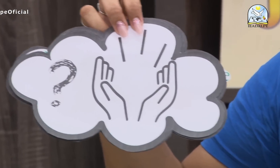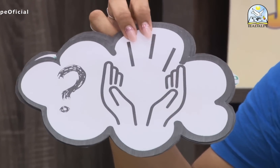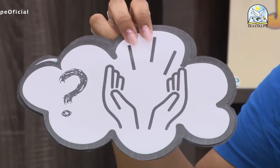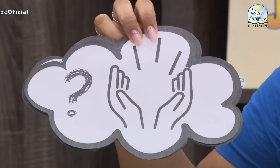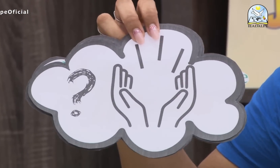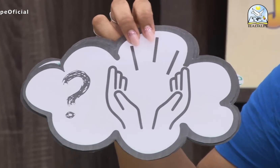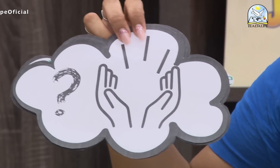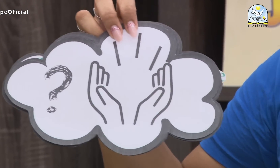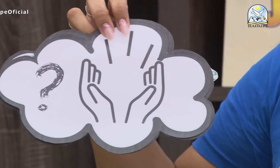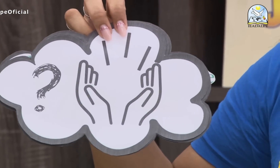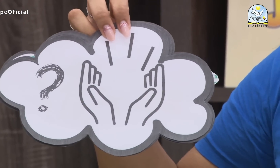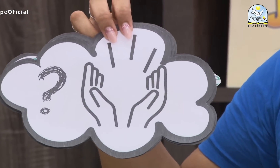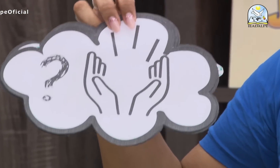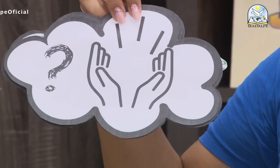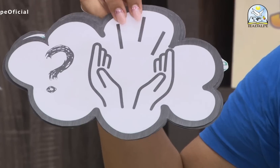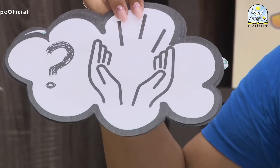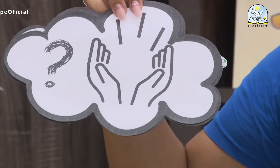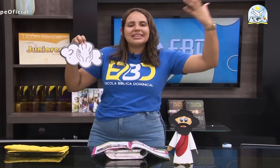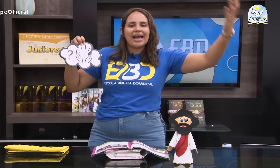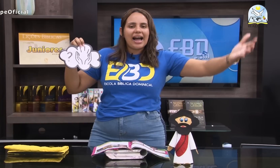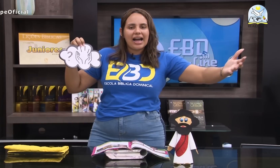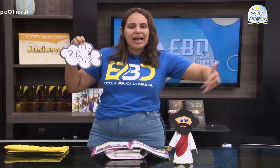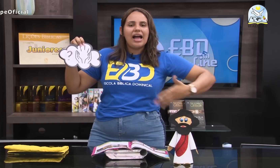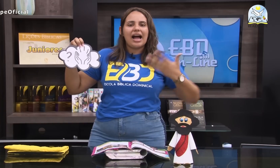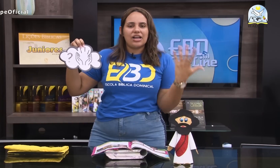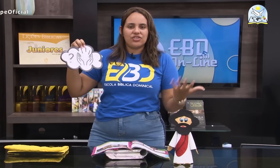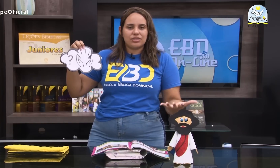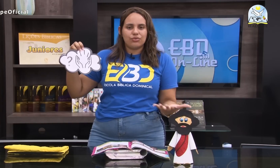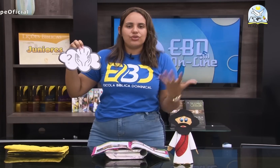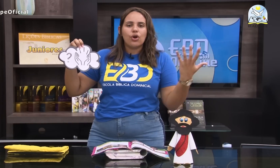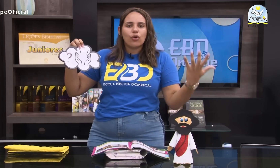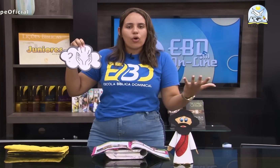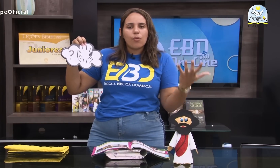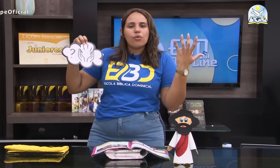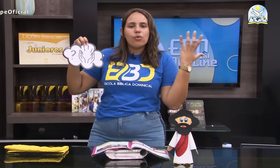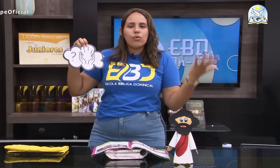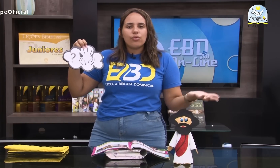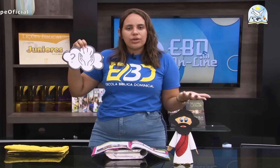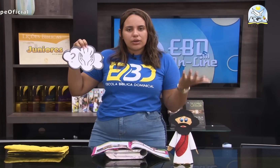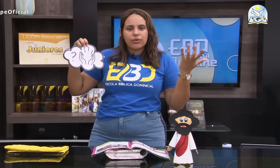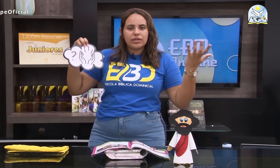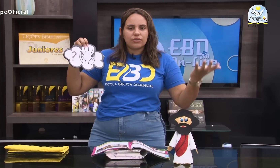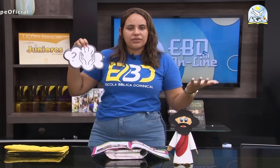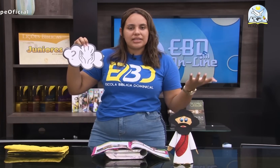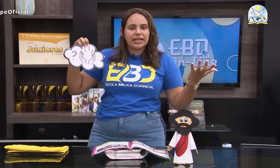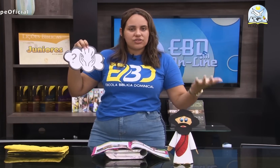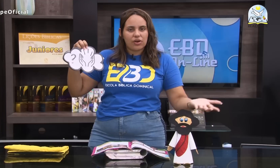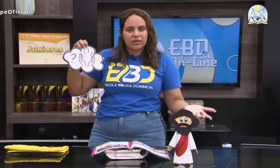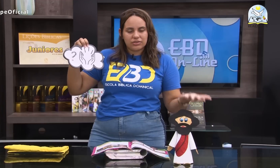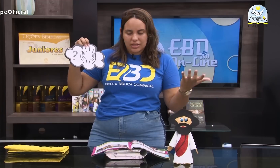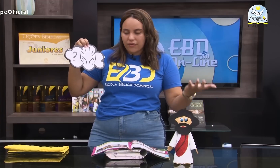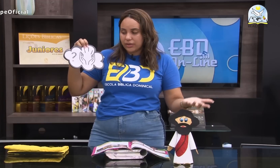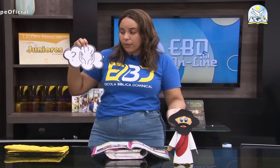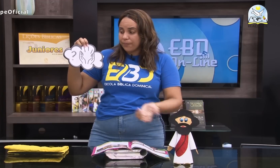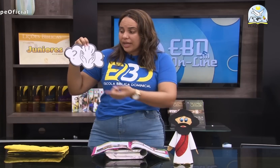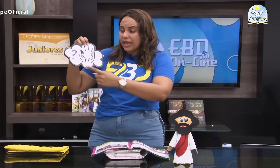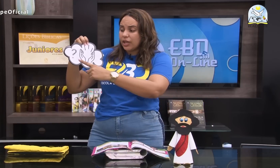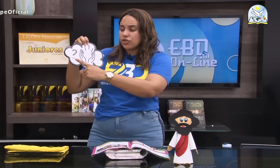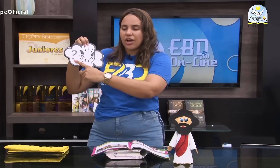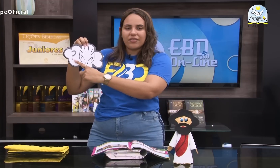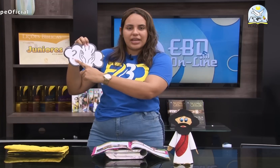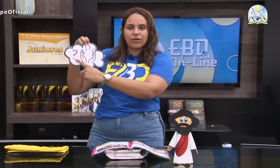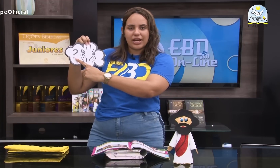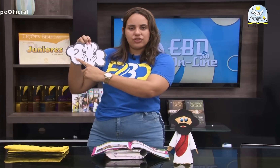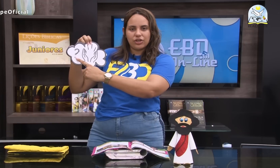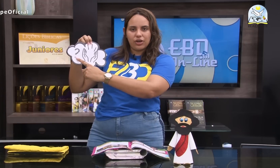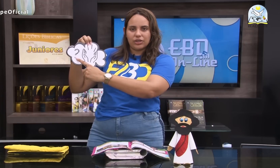suficiente salvador da sua vida. Aceitar a Jesus como o único e suficiente salvador. E